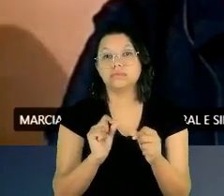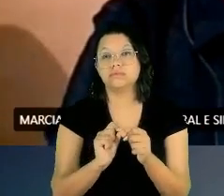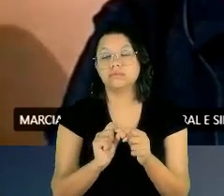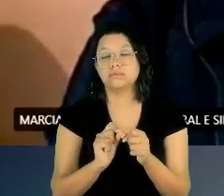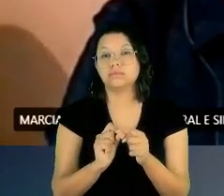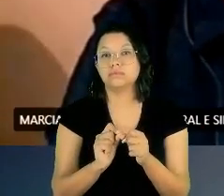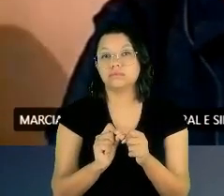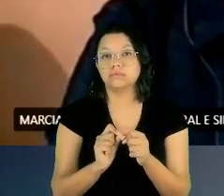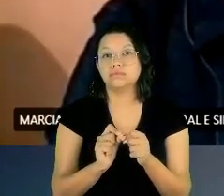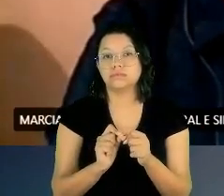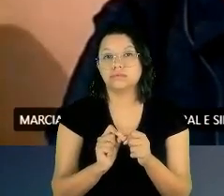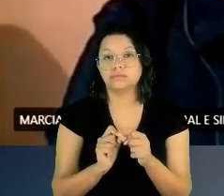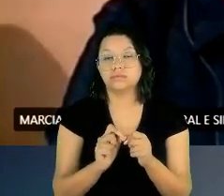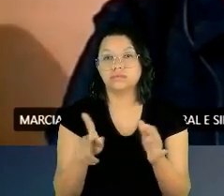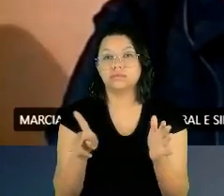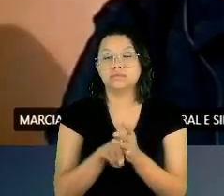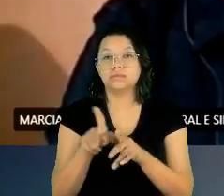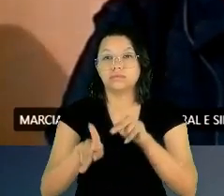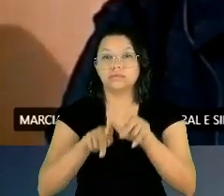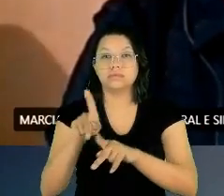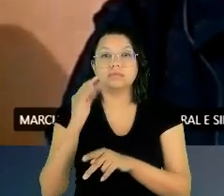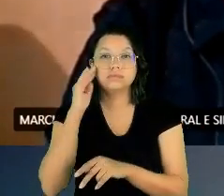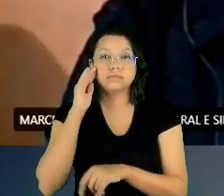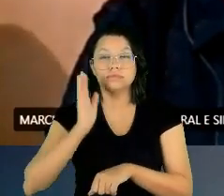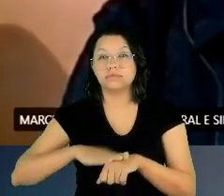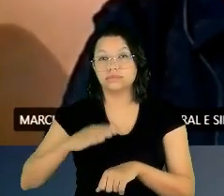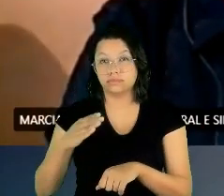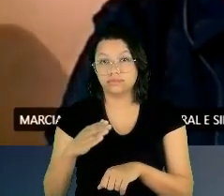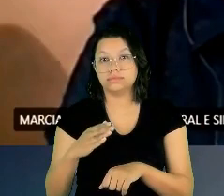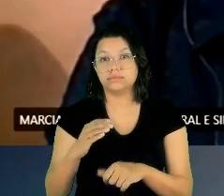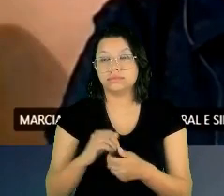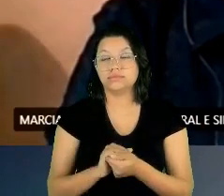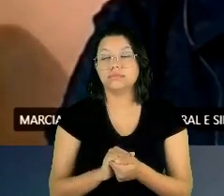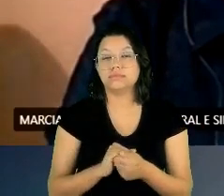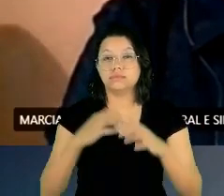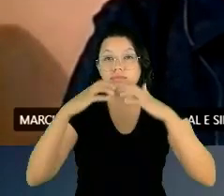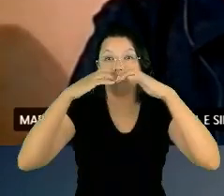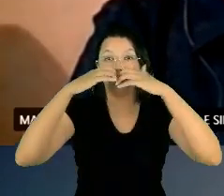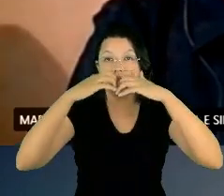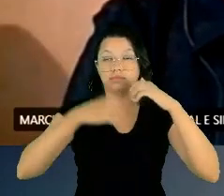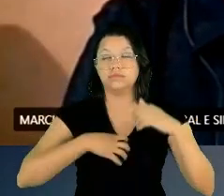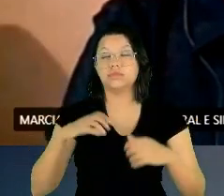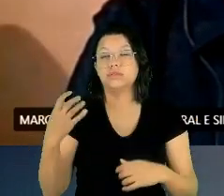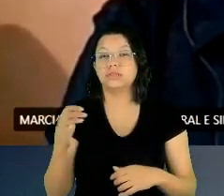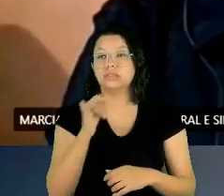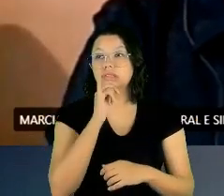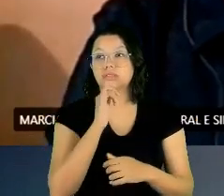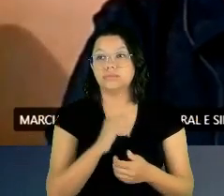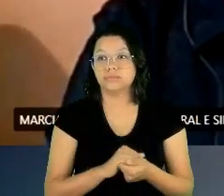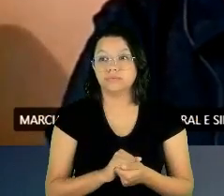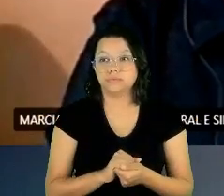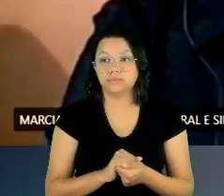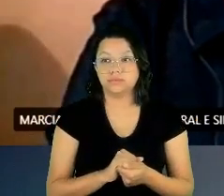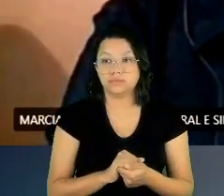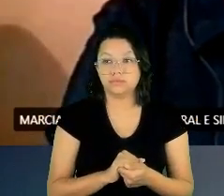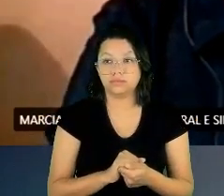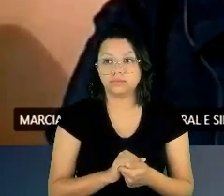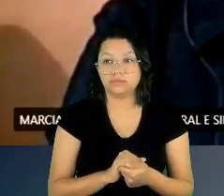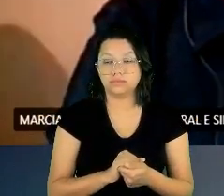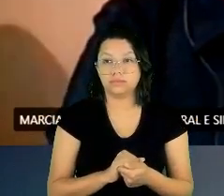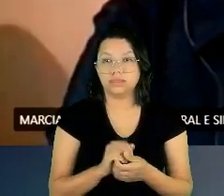mais específicos, que foram feitos para a população entender mais de neurociência. Então, por